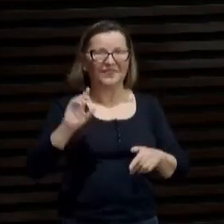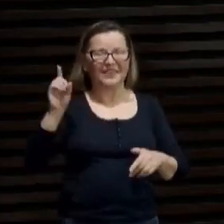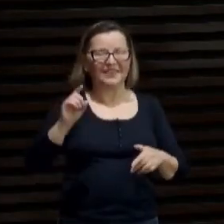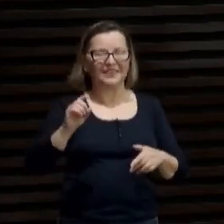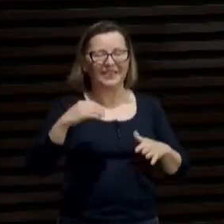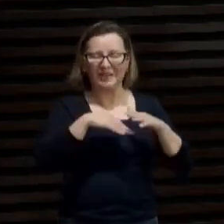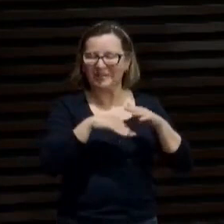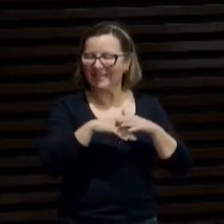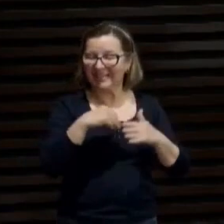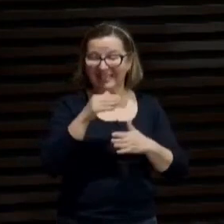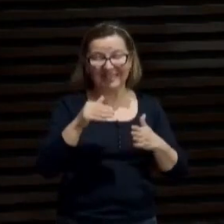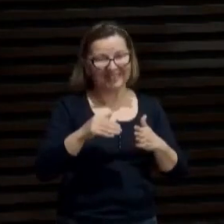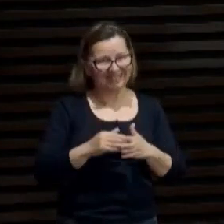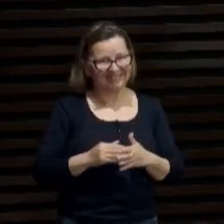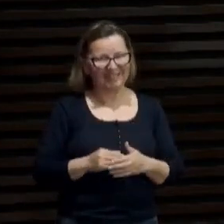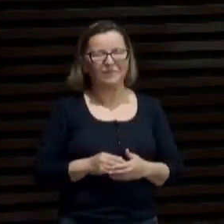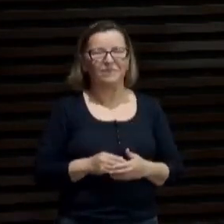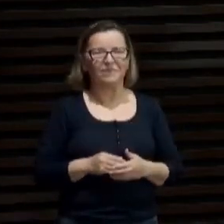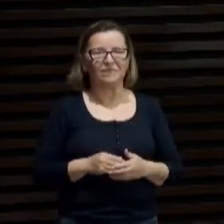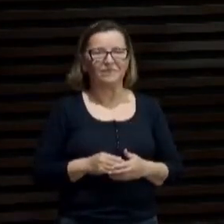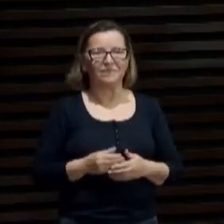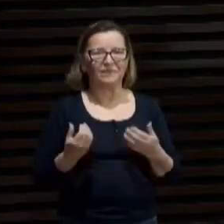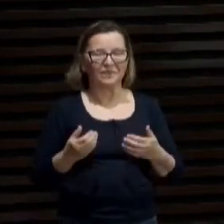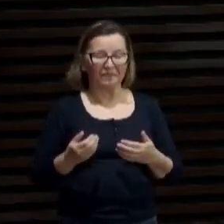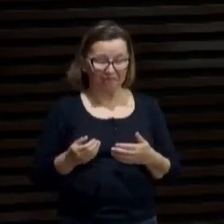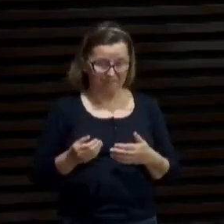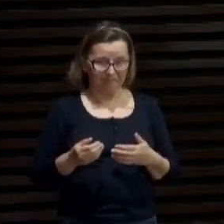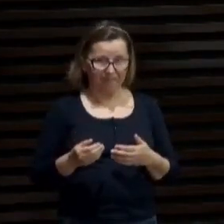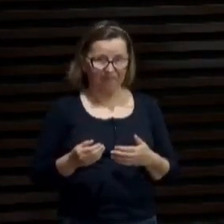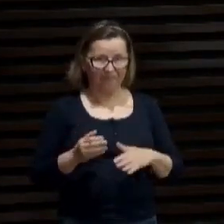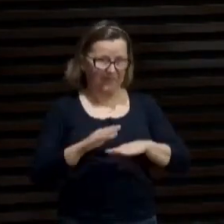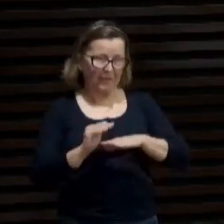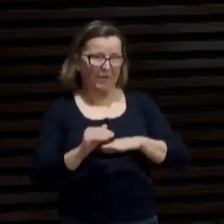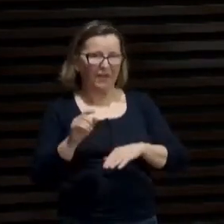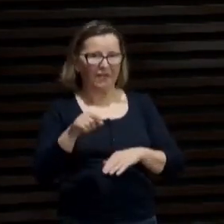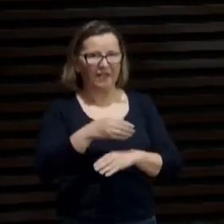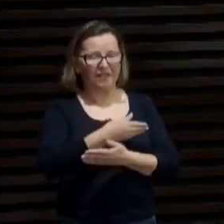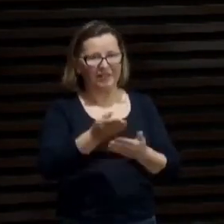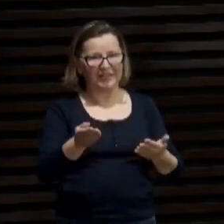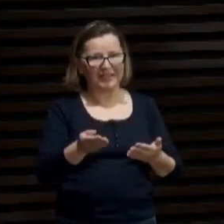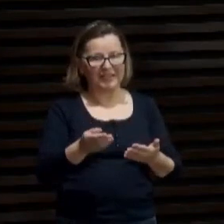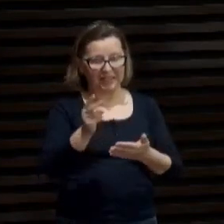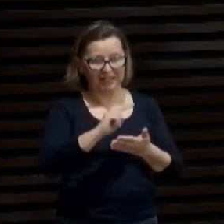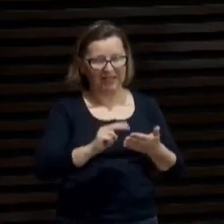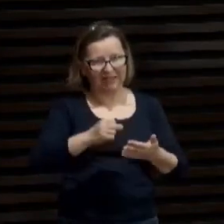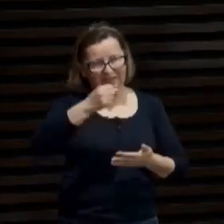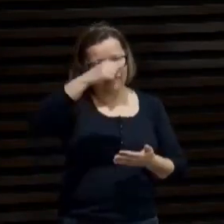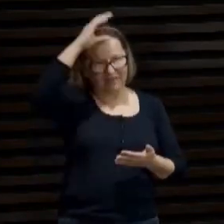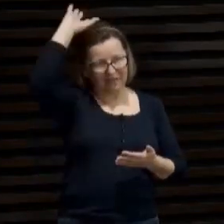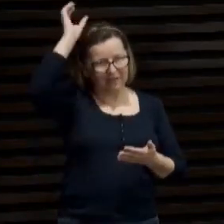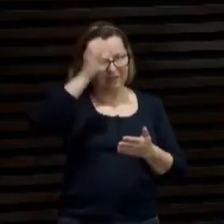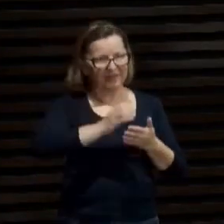quanto o outro. Amados, eu quero convidar os irmãos a dar uma olhada em Romanos, capítulo